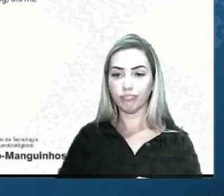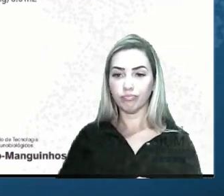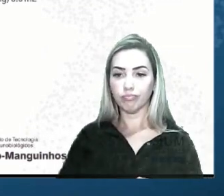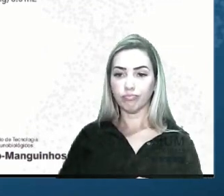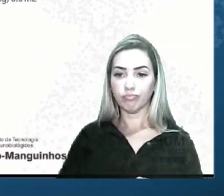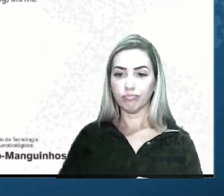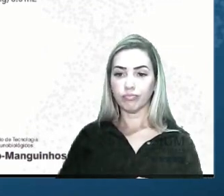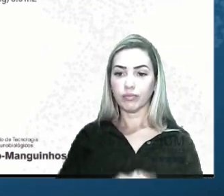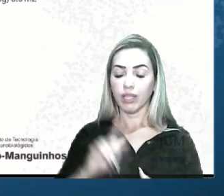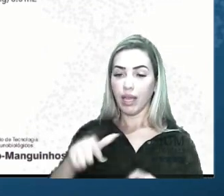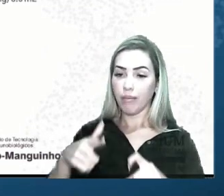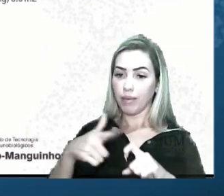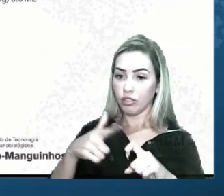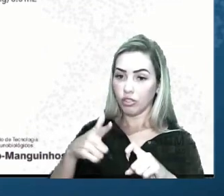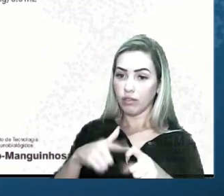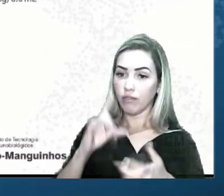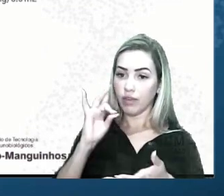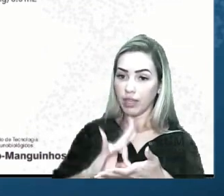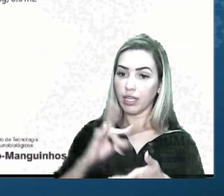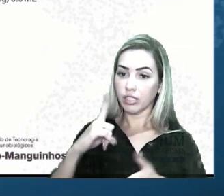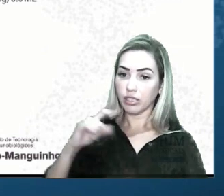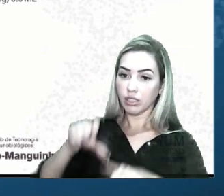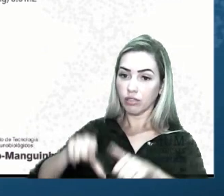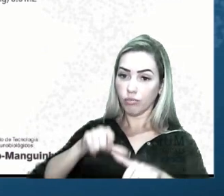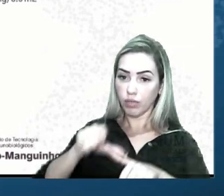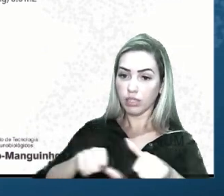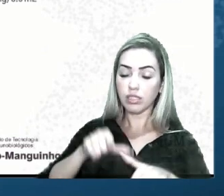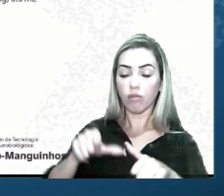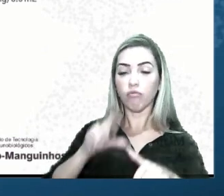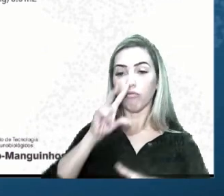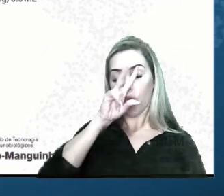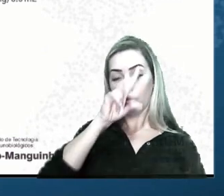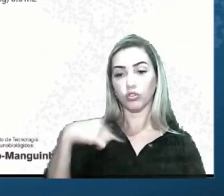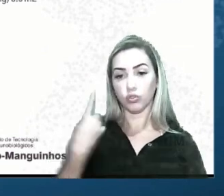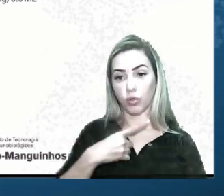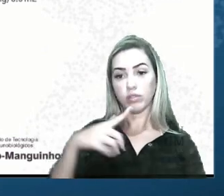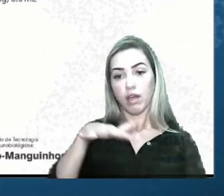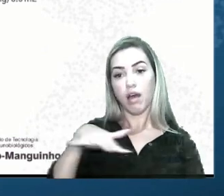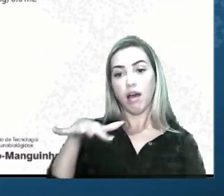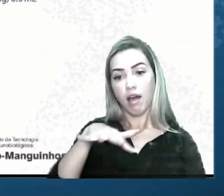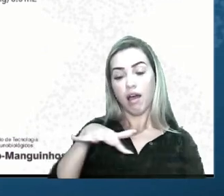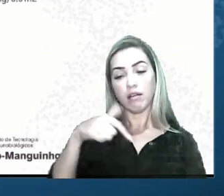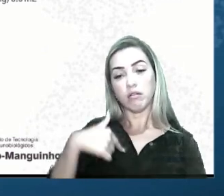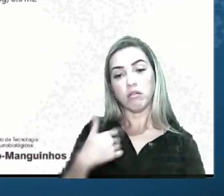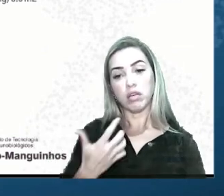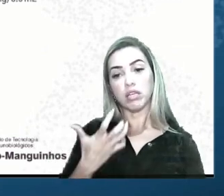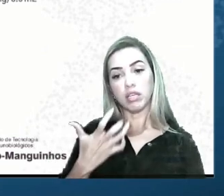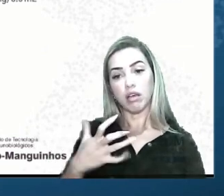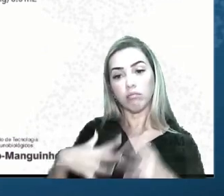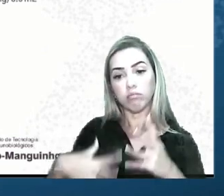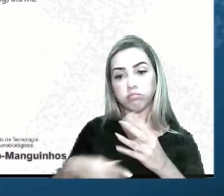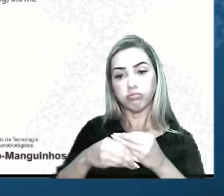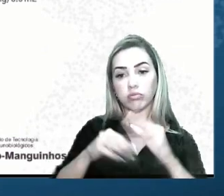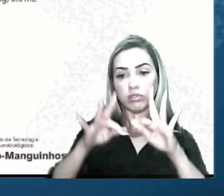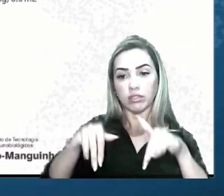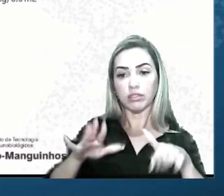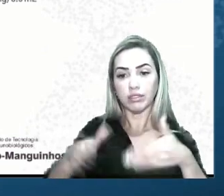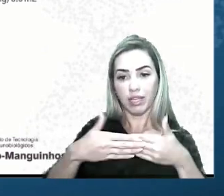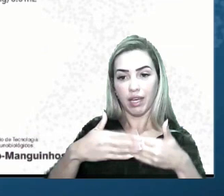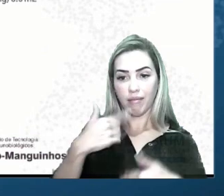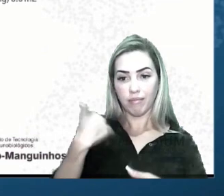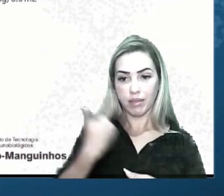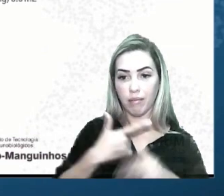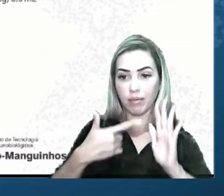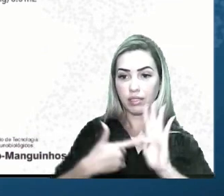É uma medicina realmente que leva a uma transformação muito grande no nosso campo. Eu gostaria de encerrar minha